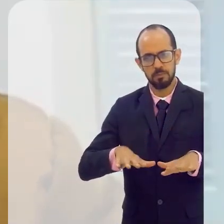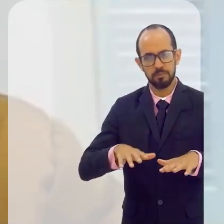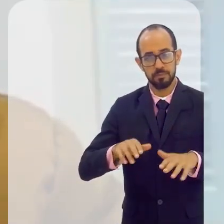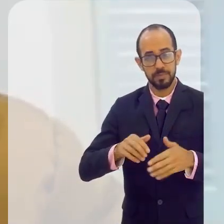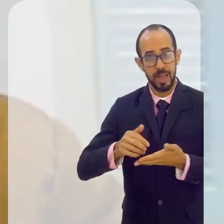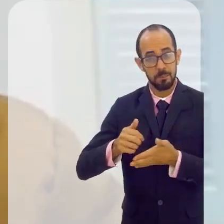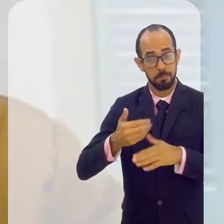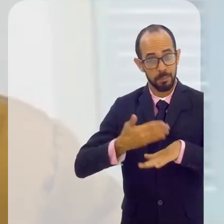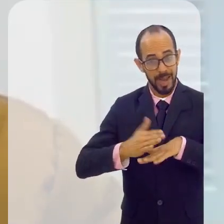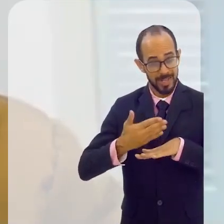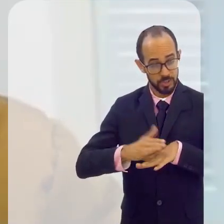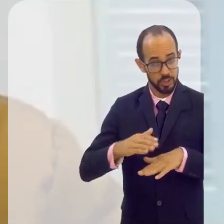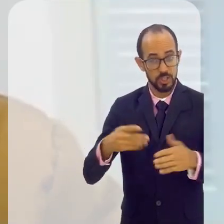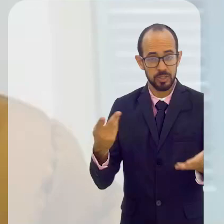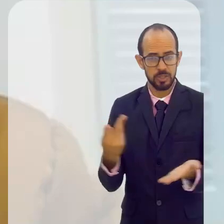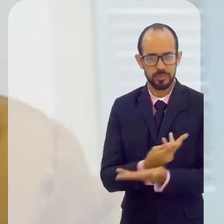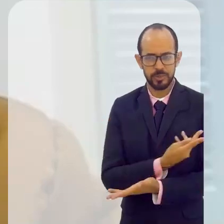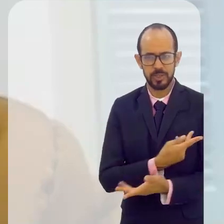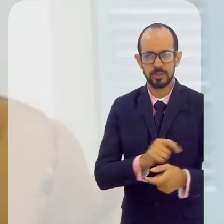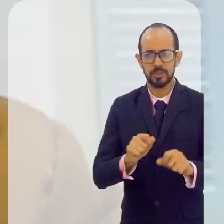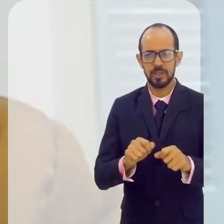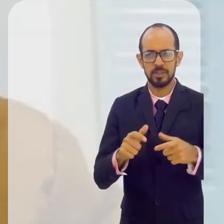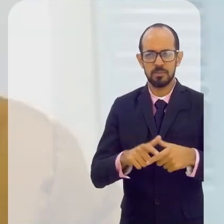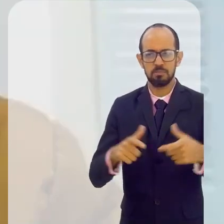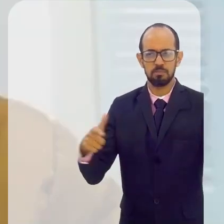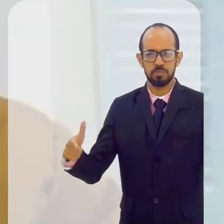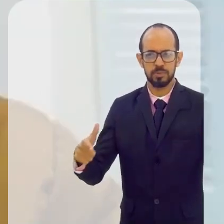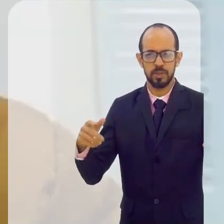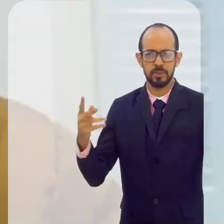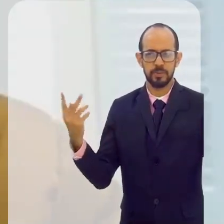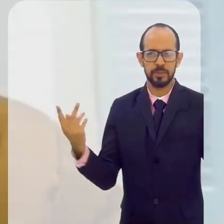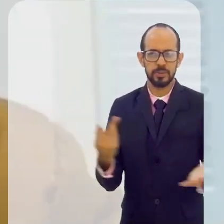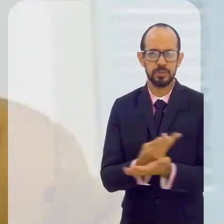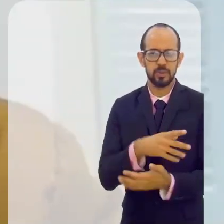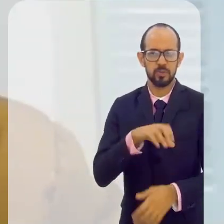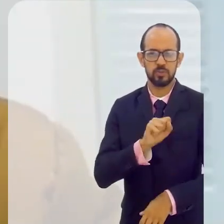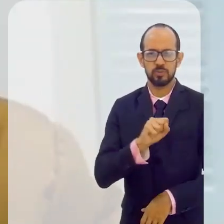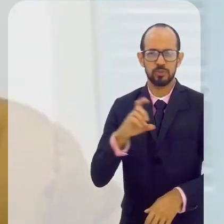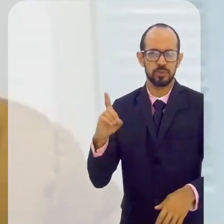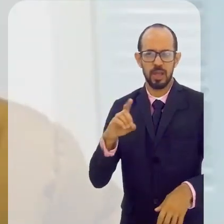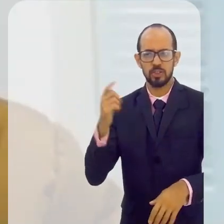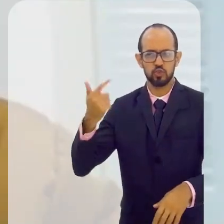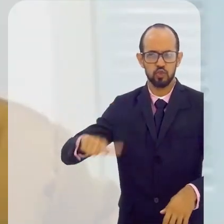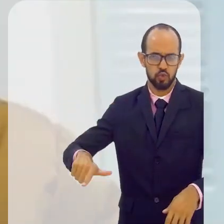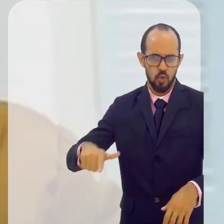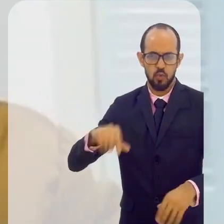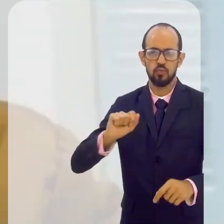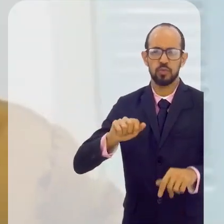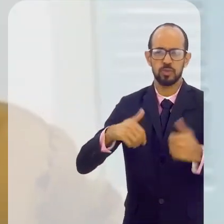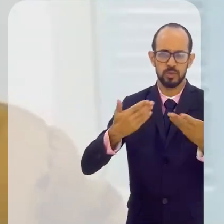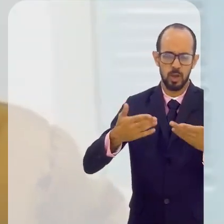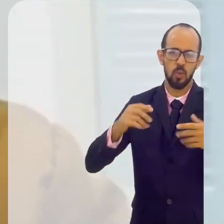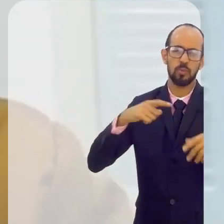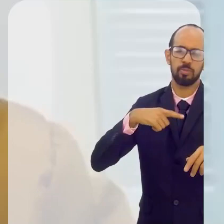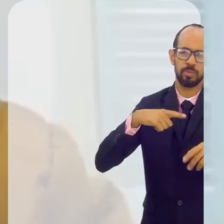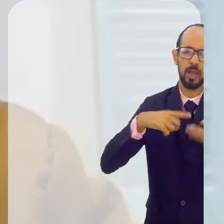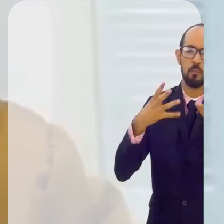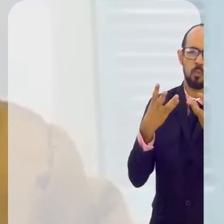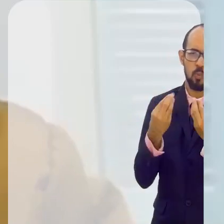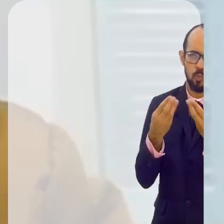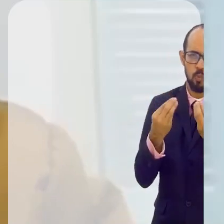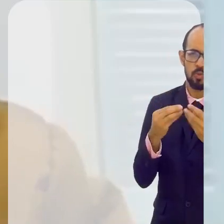Na concepção era isso. Na prática, o que aconteceu? A expansão aconteceu no Sudeste mais uma vez, então a gente vê, né,